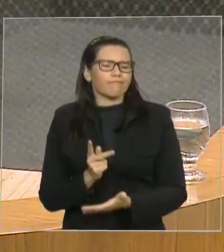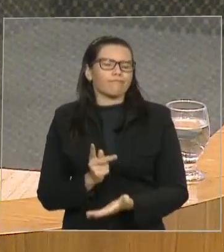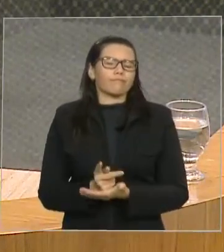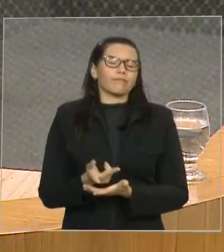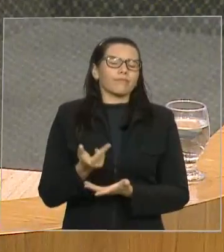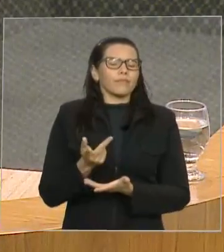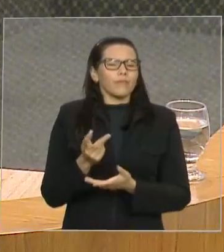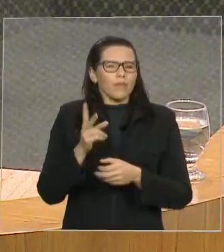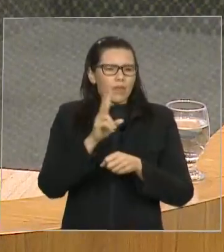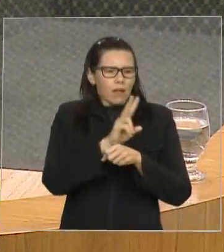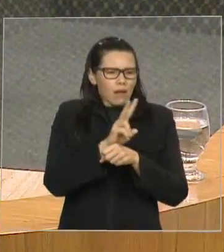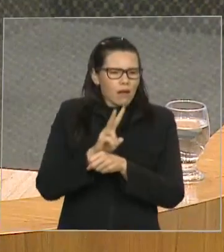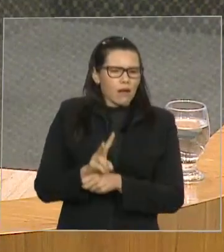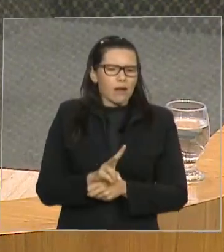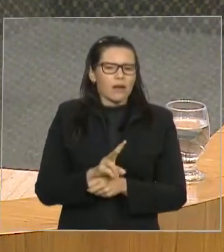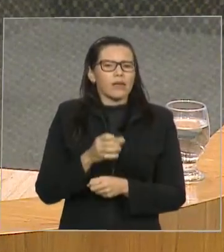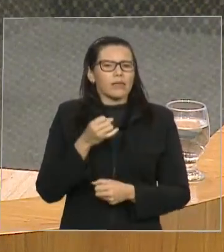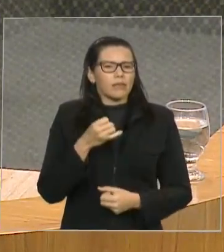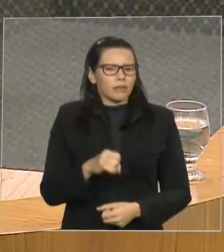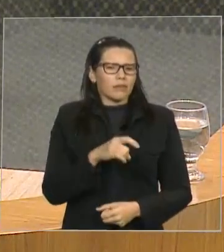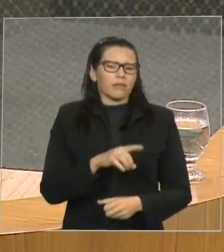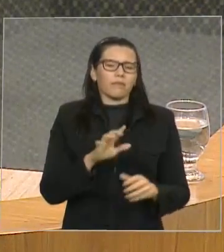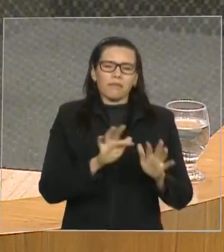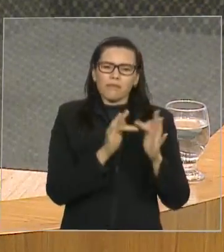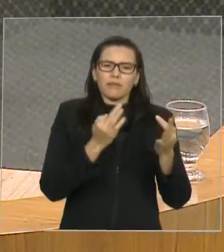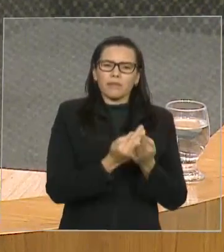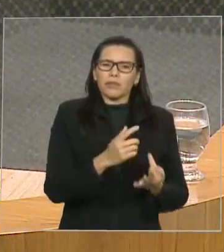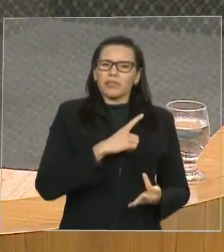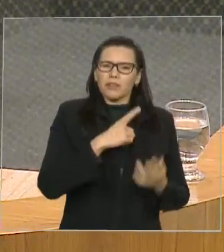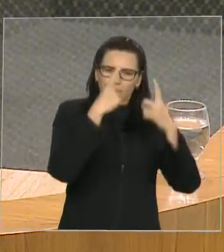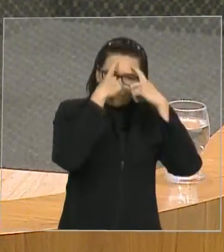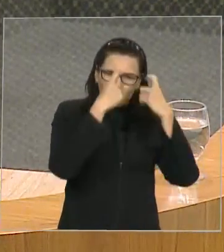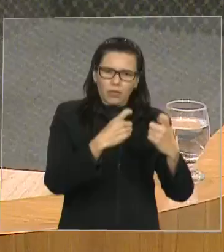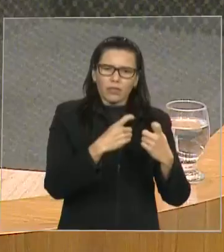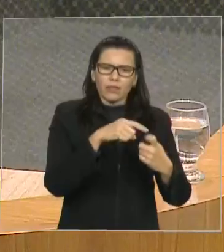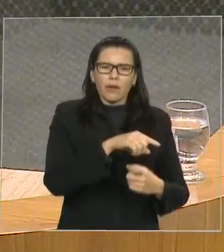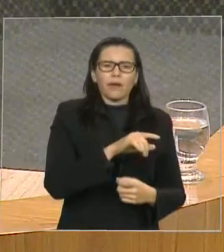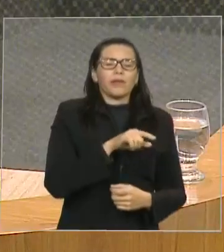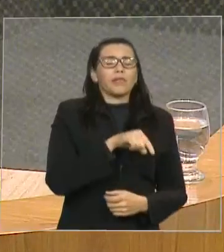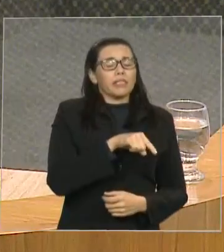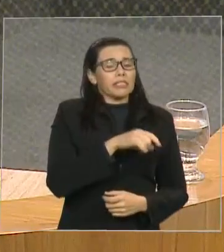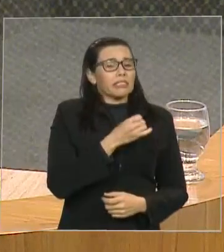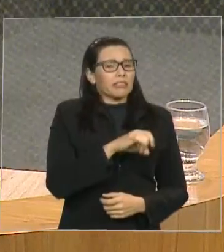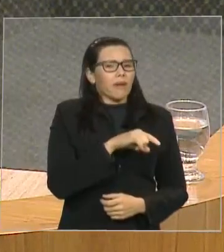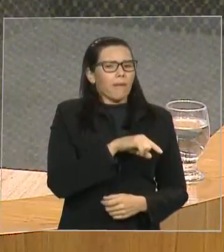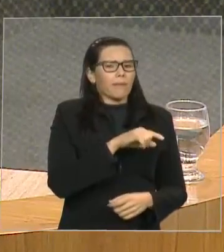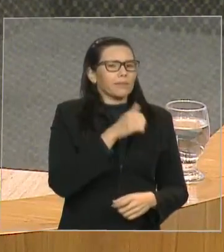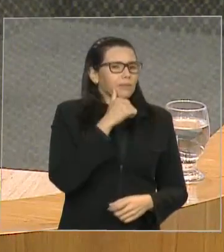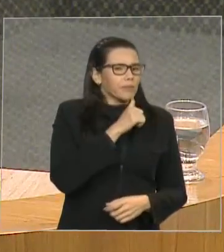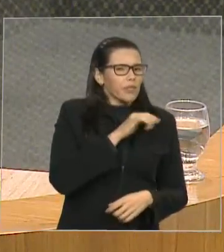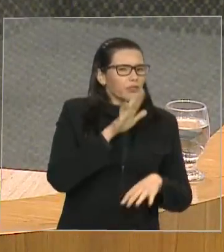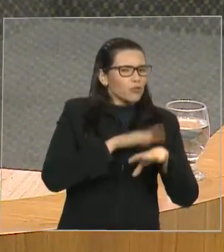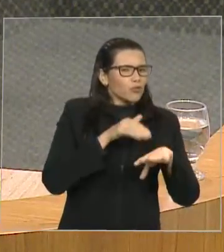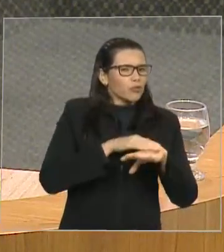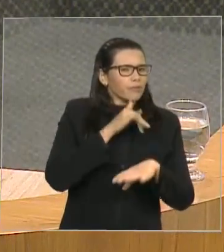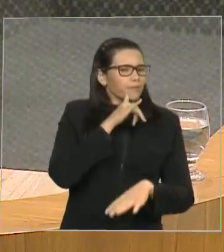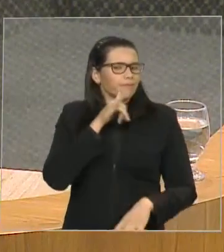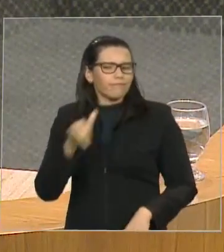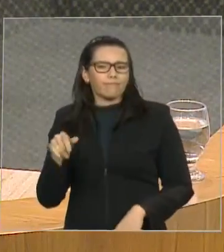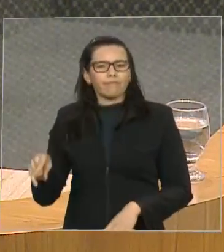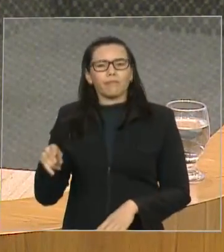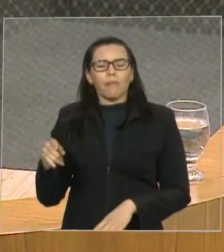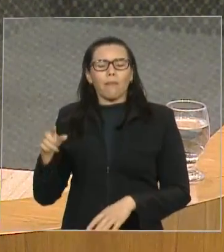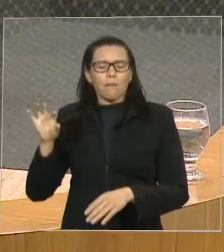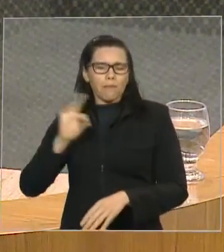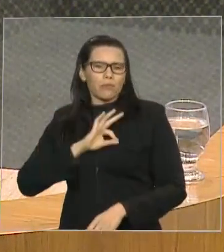agressor, nós somos comunicados. A partir de aí, nós começamos a acompanhar essas mulheres, indo na residência, conversando com elas,